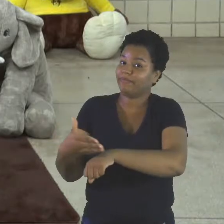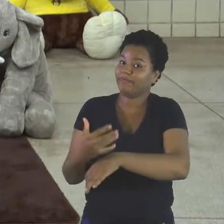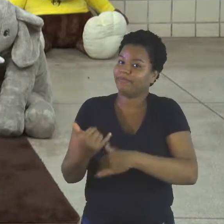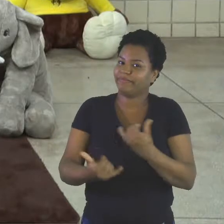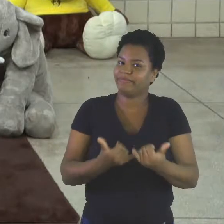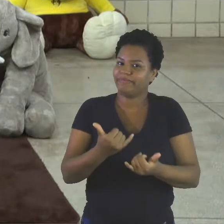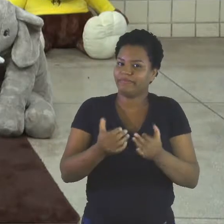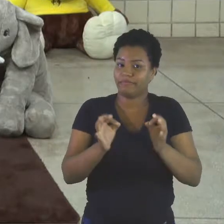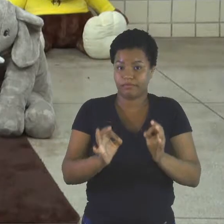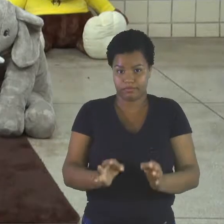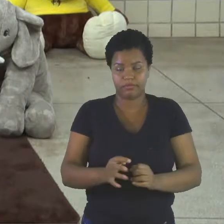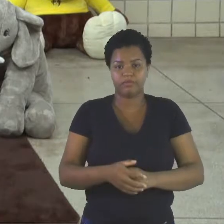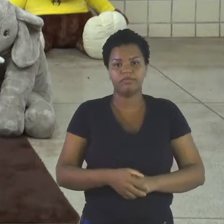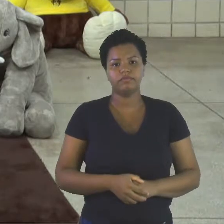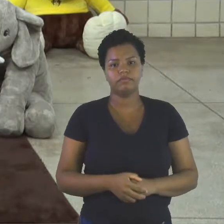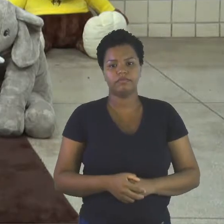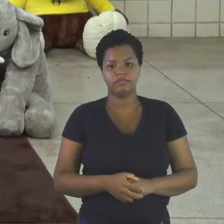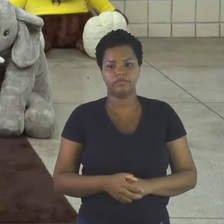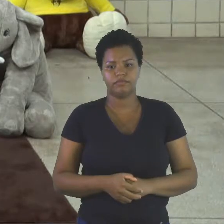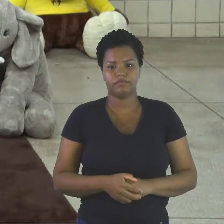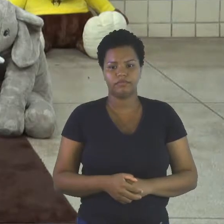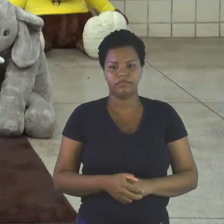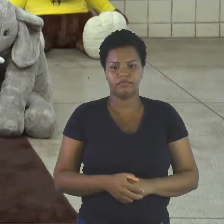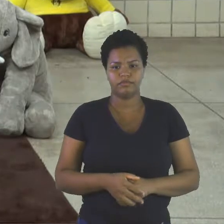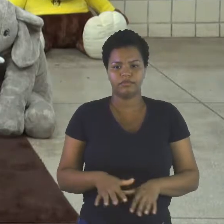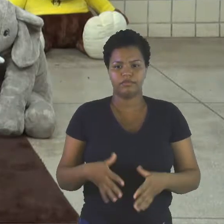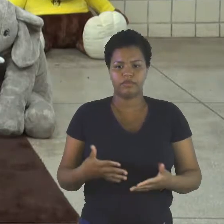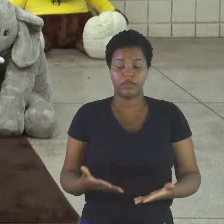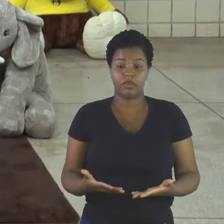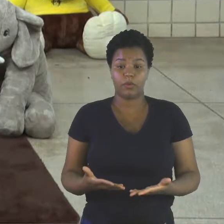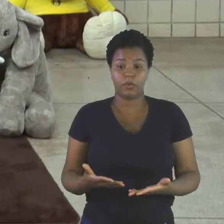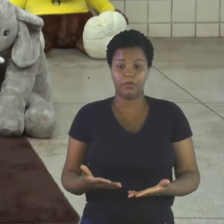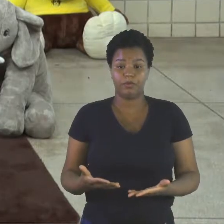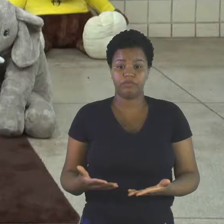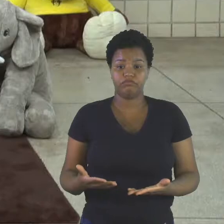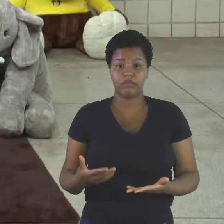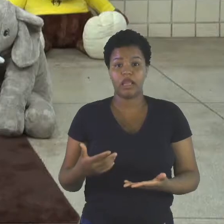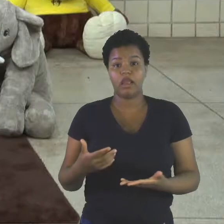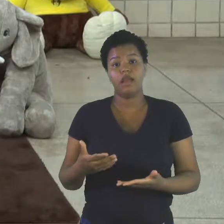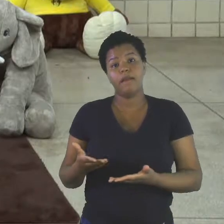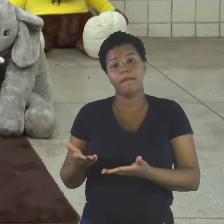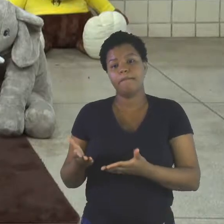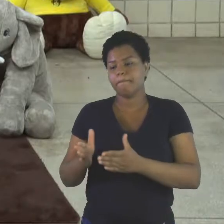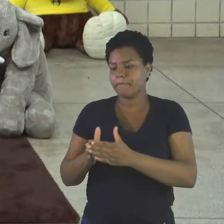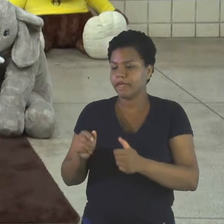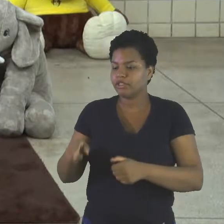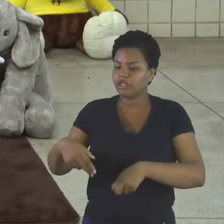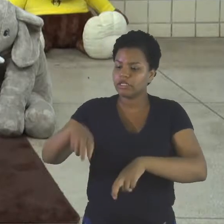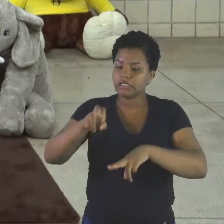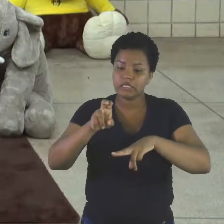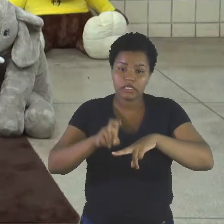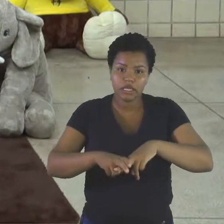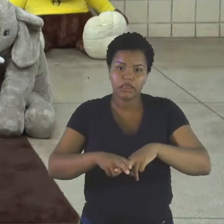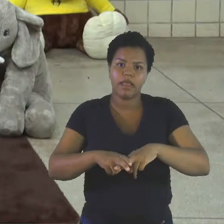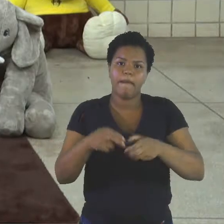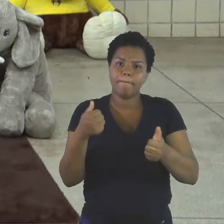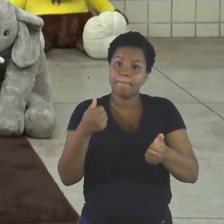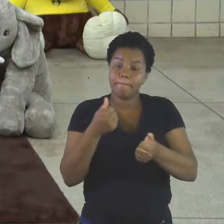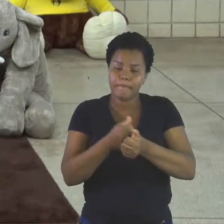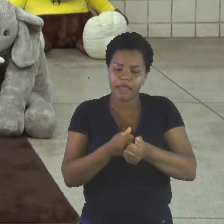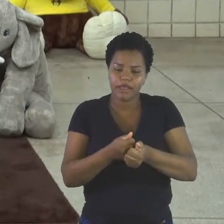certo ponto indo ele ele sente o próximo a esses animais que estão presos com a fita crepe